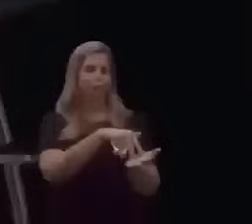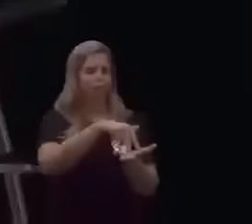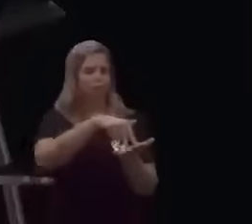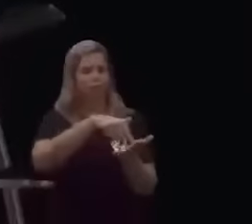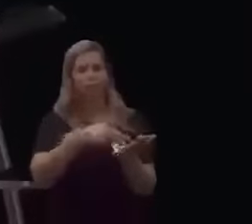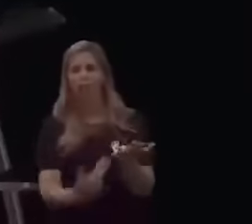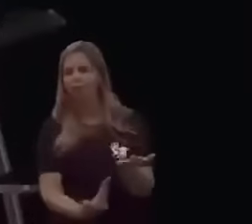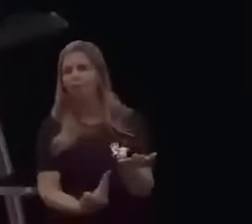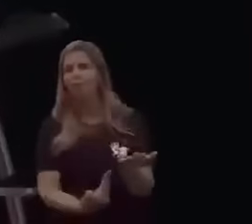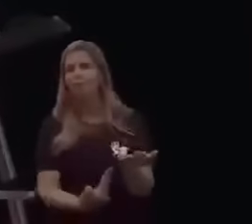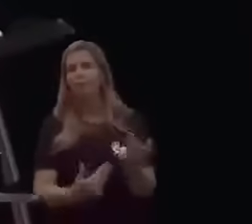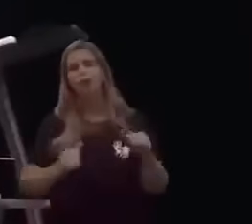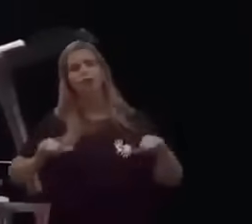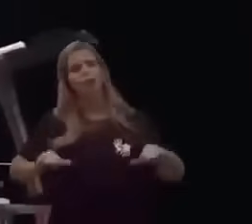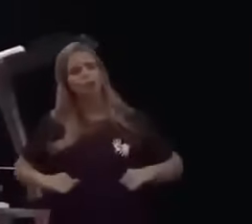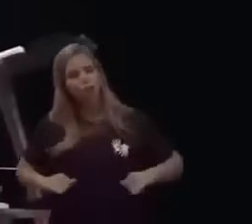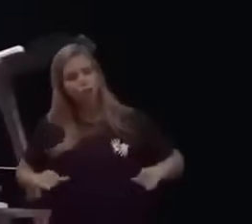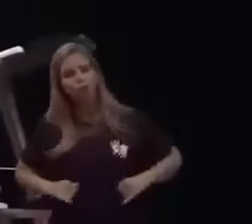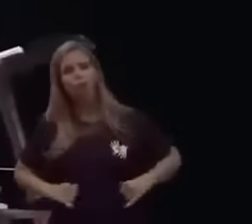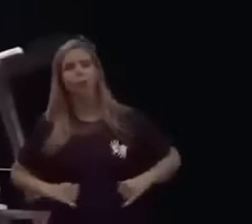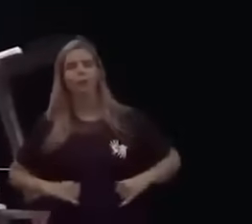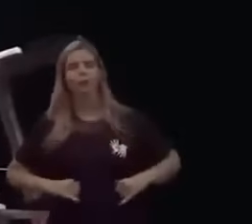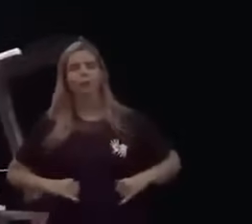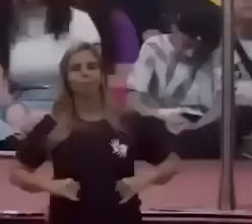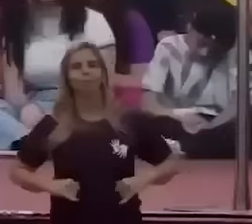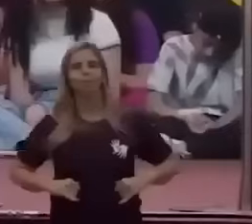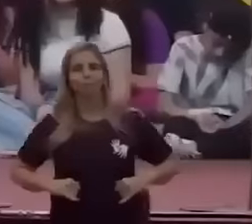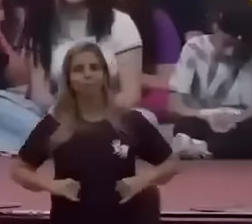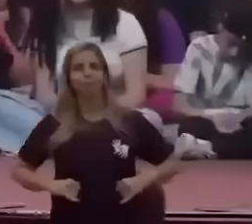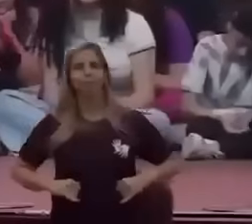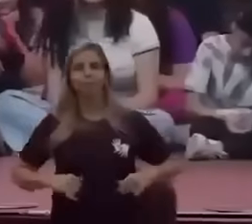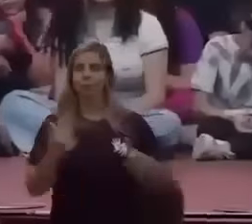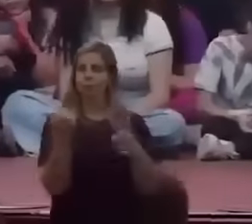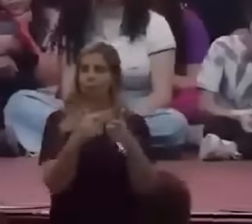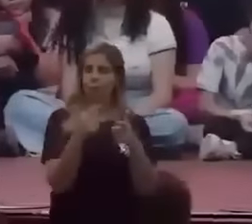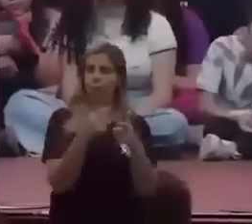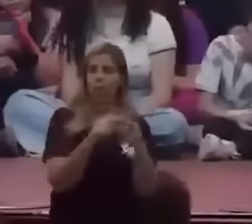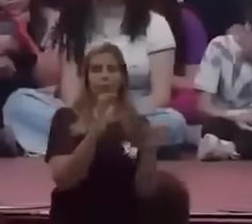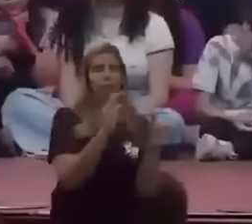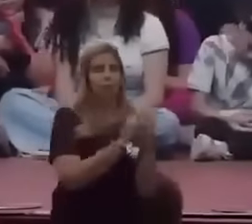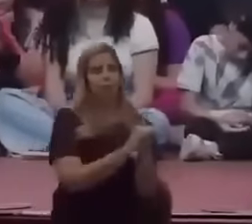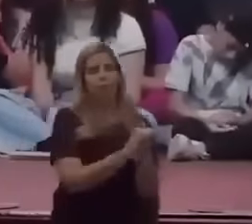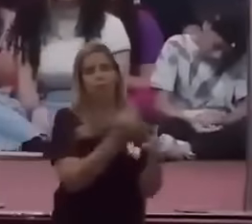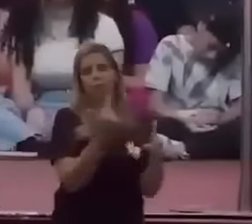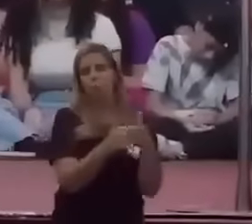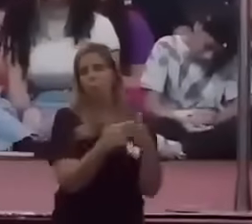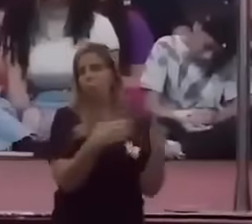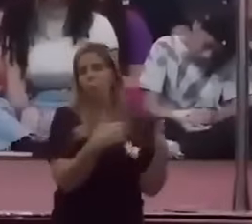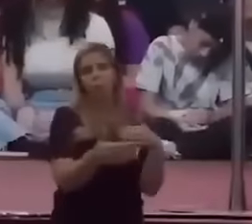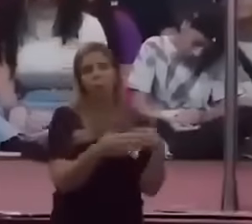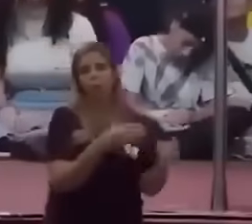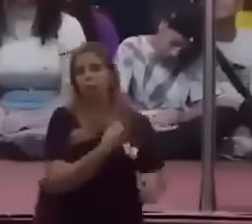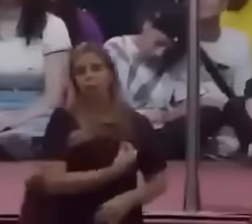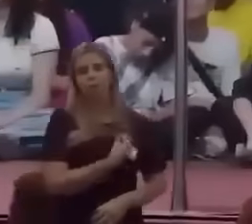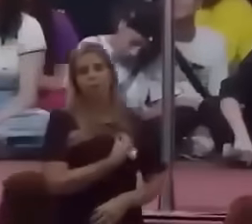arrebentou, um deslize moral, um problema no casamento, um problema na vida,